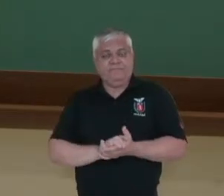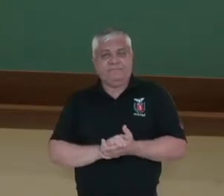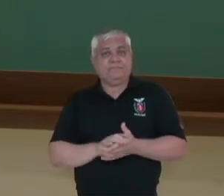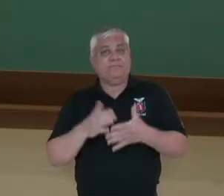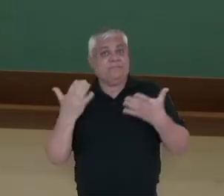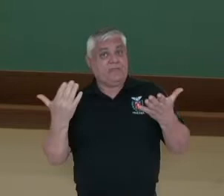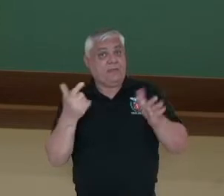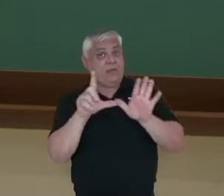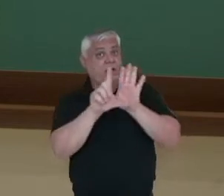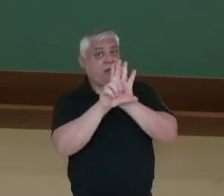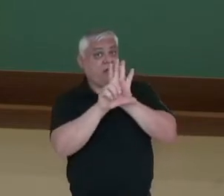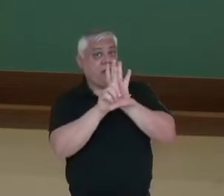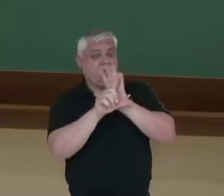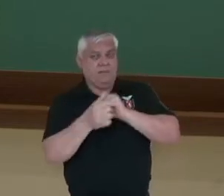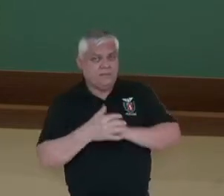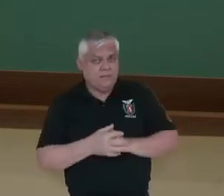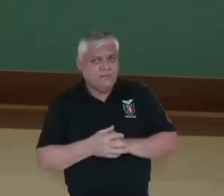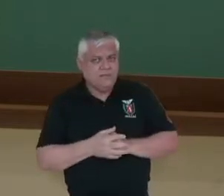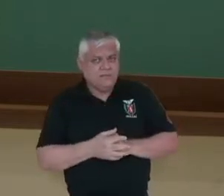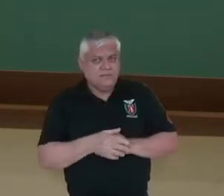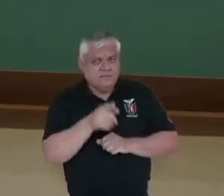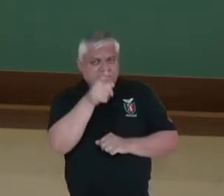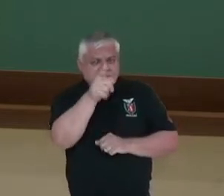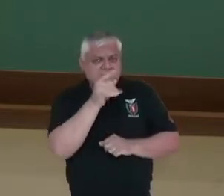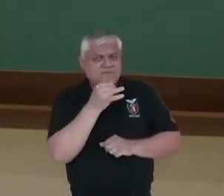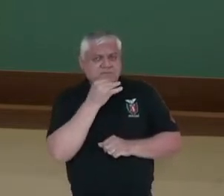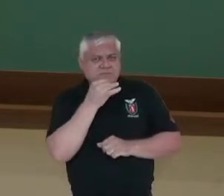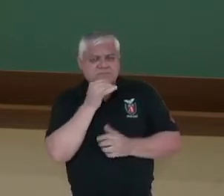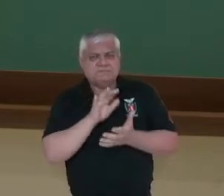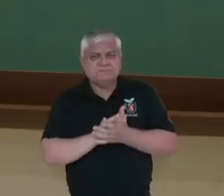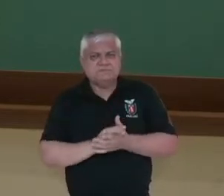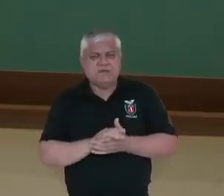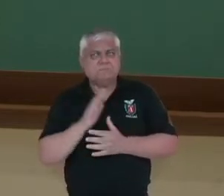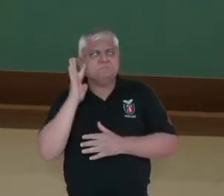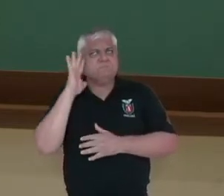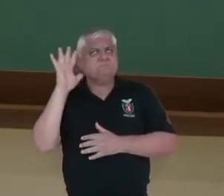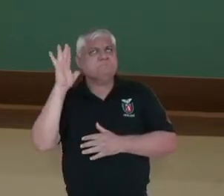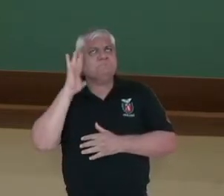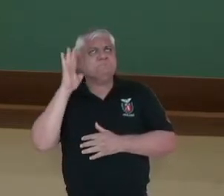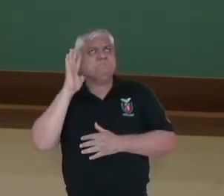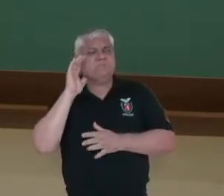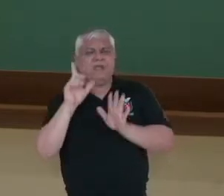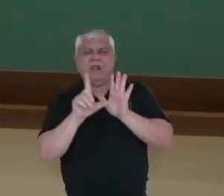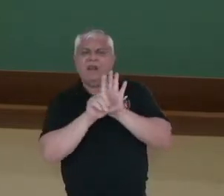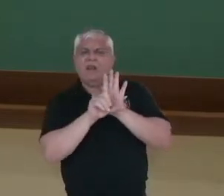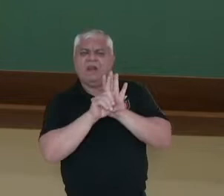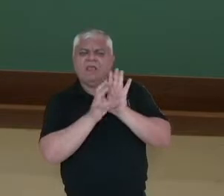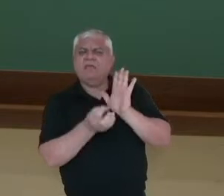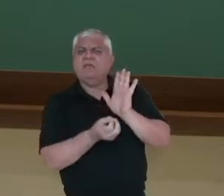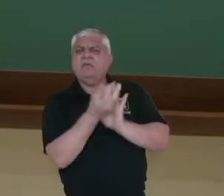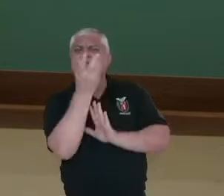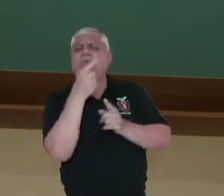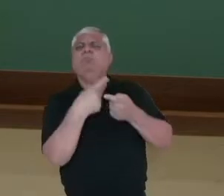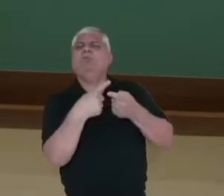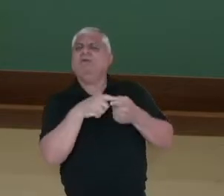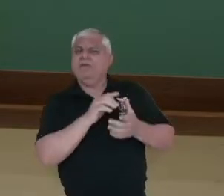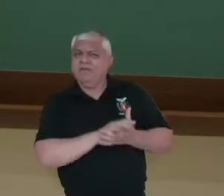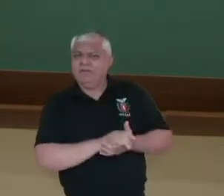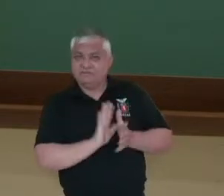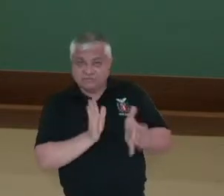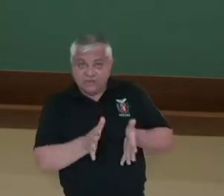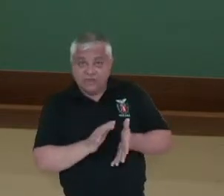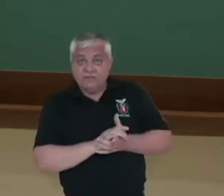em leis, você já parou para pensar por que as leis existem? Qual é